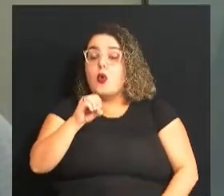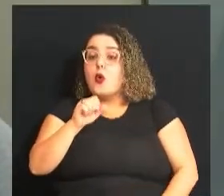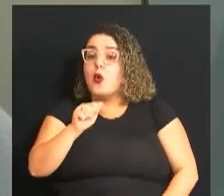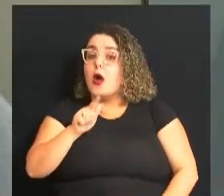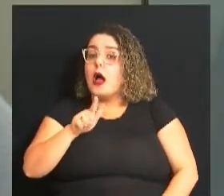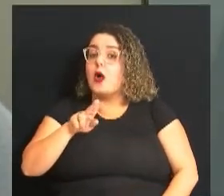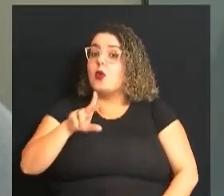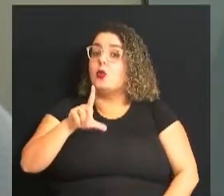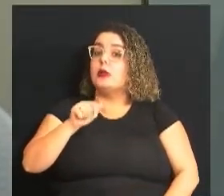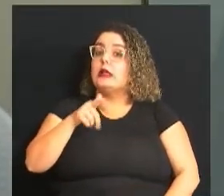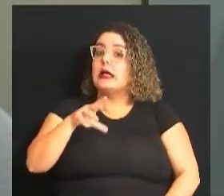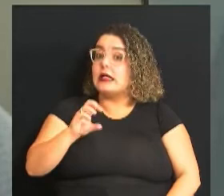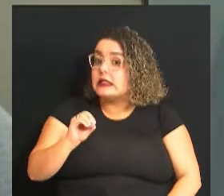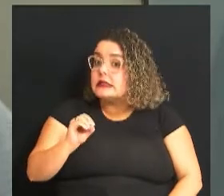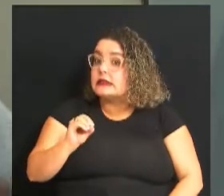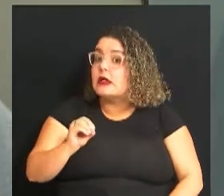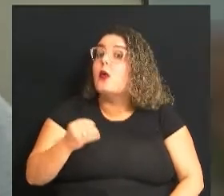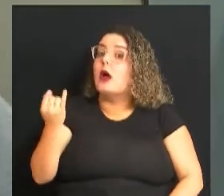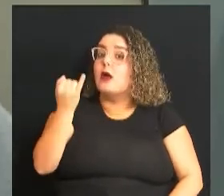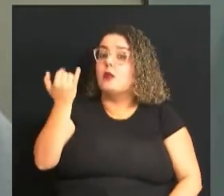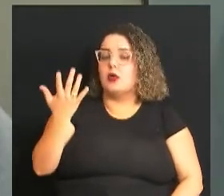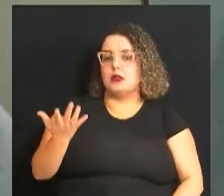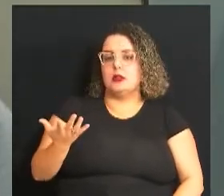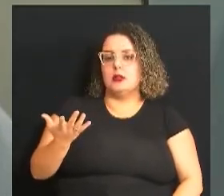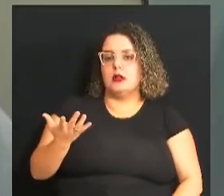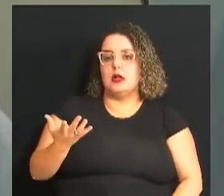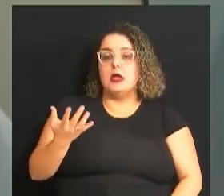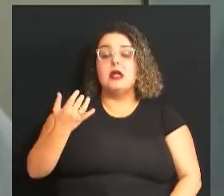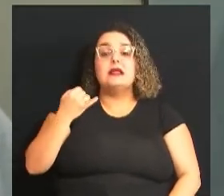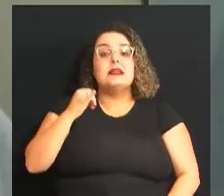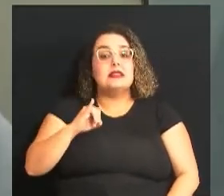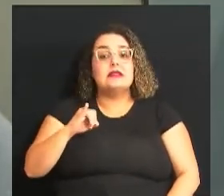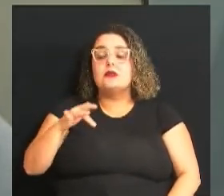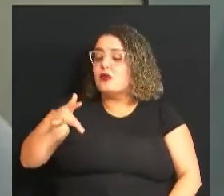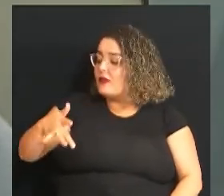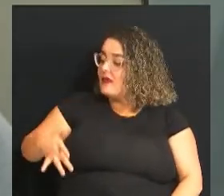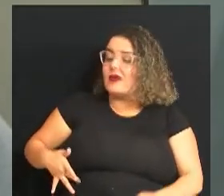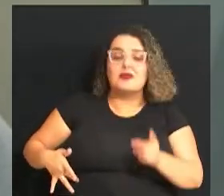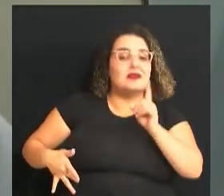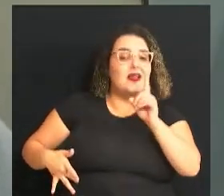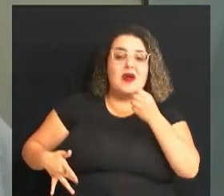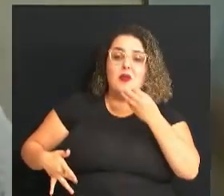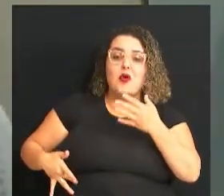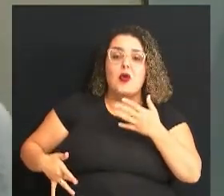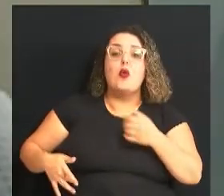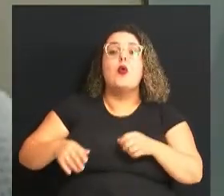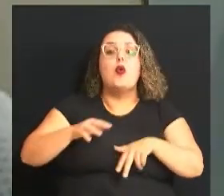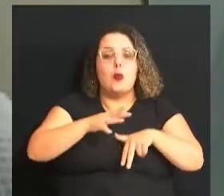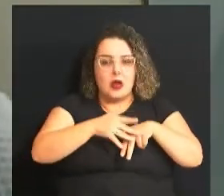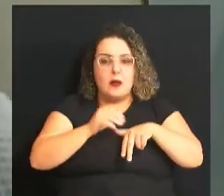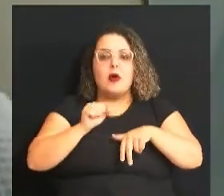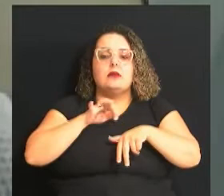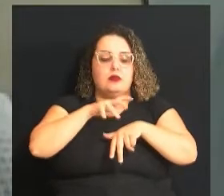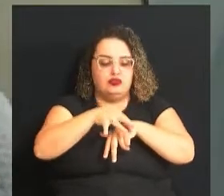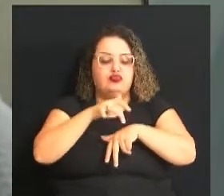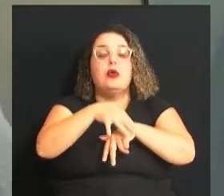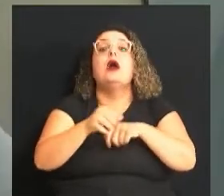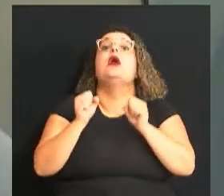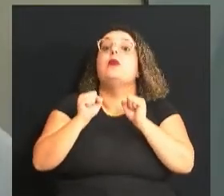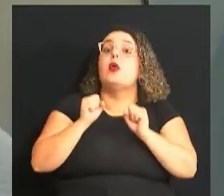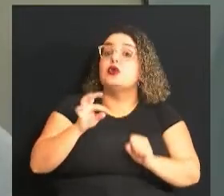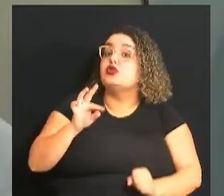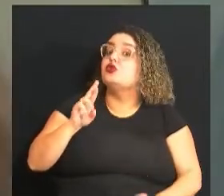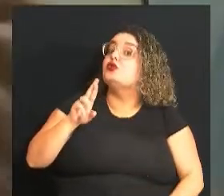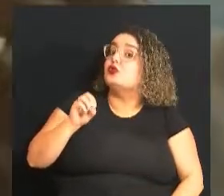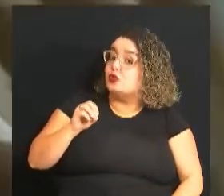O fígado não está funcionando, o paciente sangra muito, pode sangrar muito. E também pode trombosar também. Então, assim, o fígado